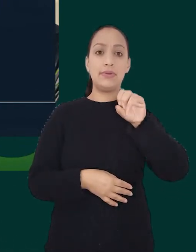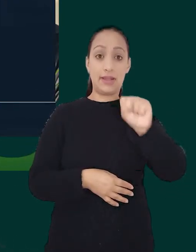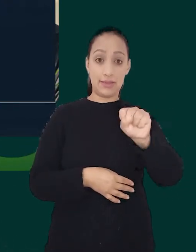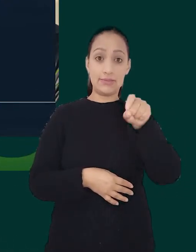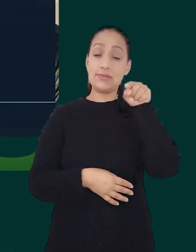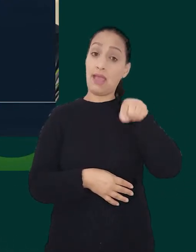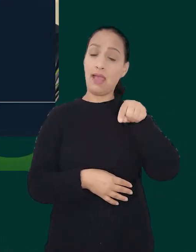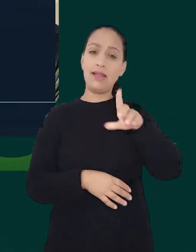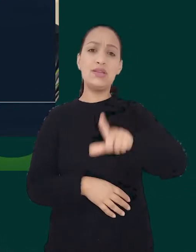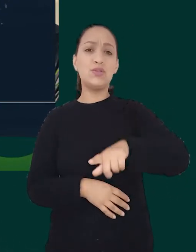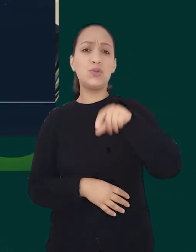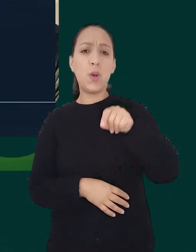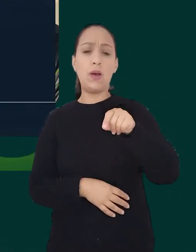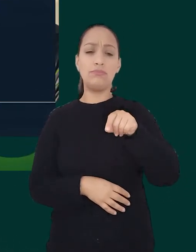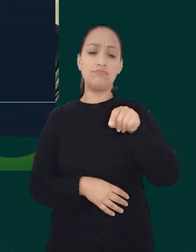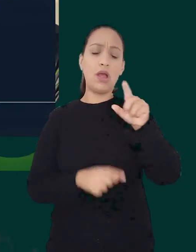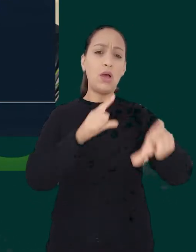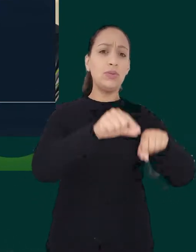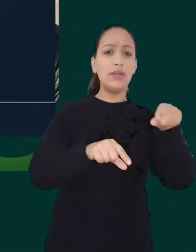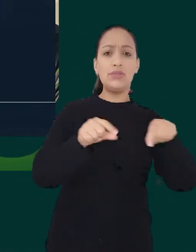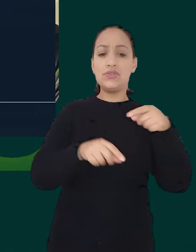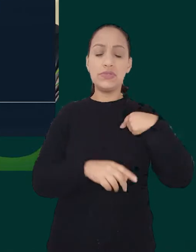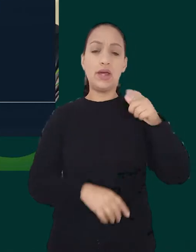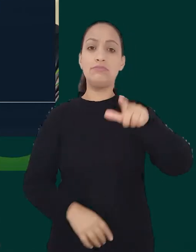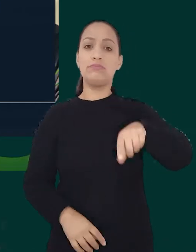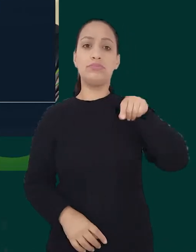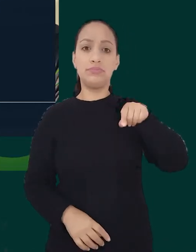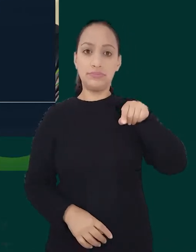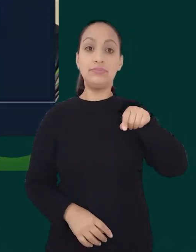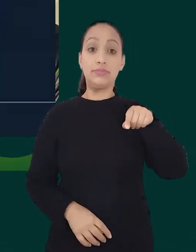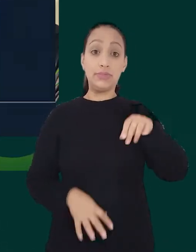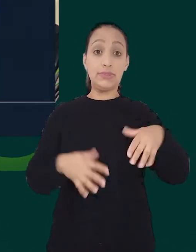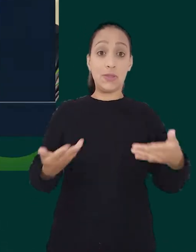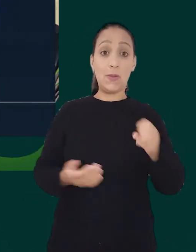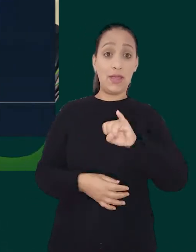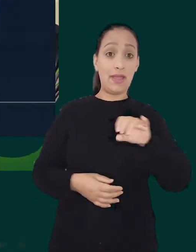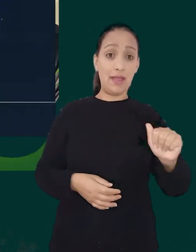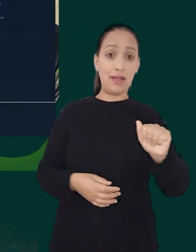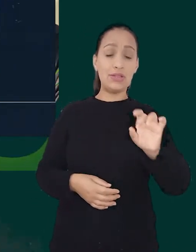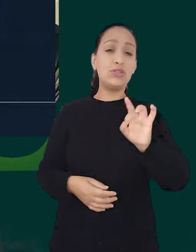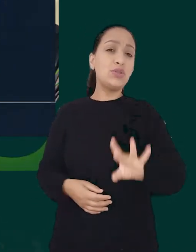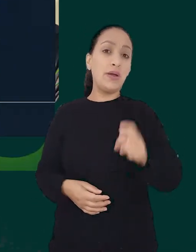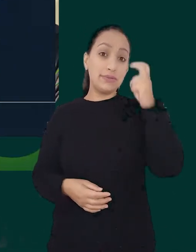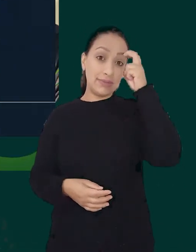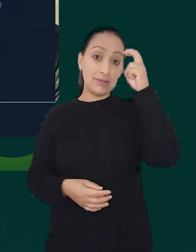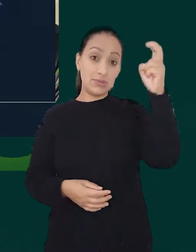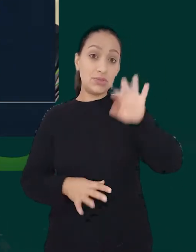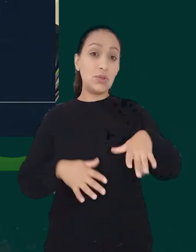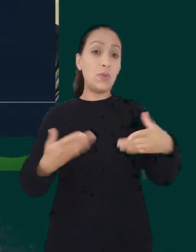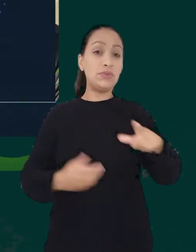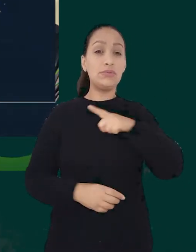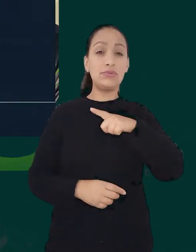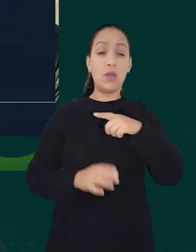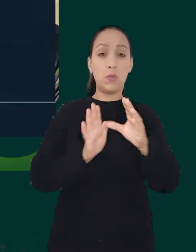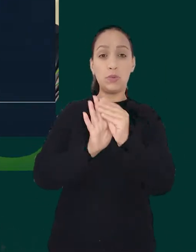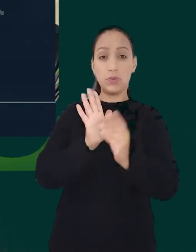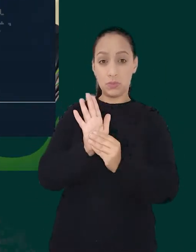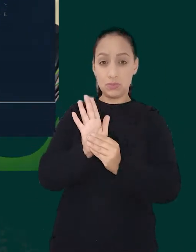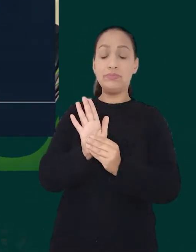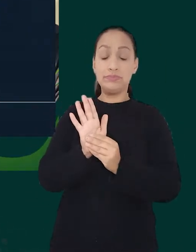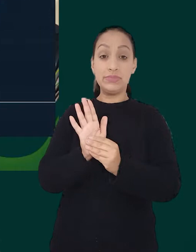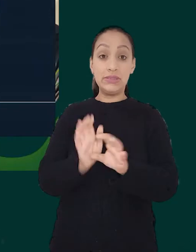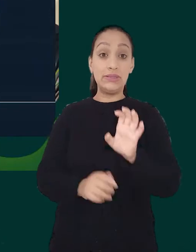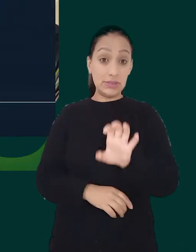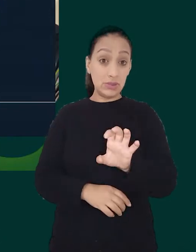a escolha de alternativas, e a inteligência artificial, ela só é inteligente quando ela tem muito conteúdo, tá? Então, isso é uma das coisas